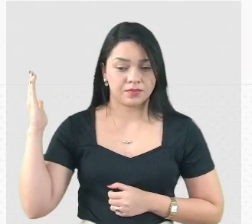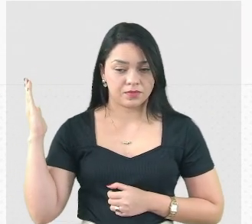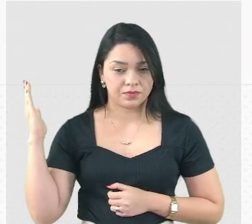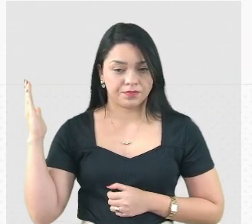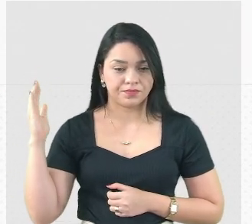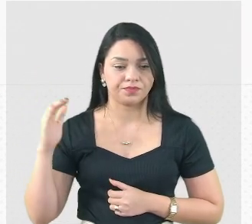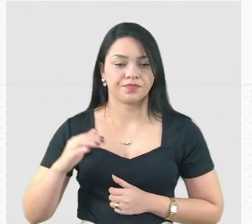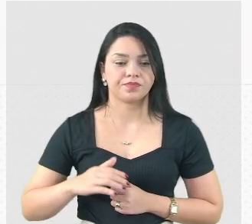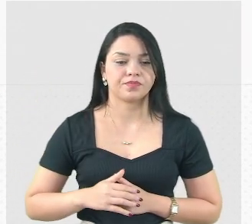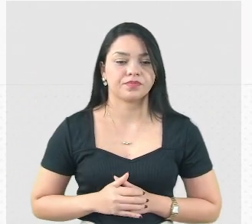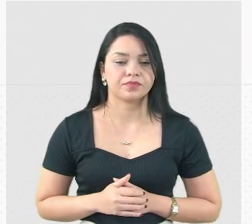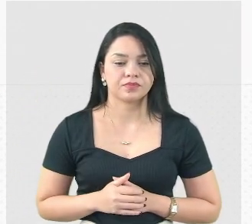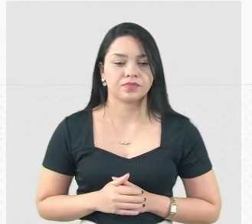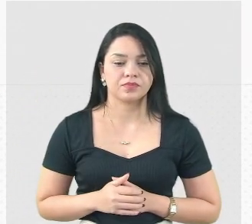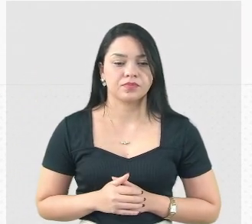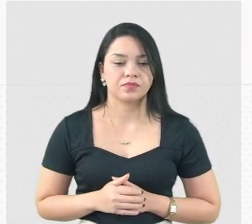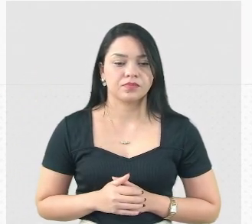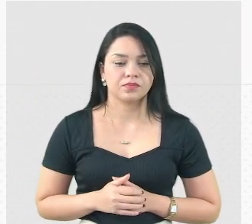interação social,